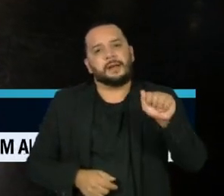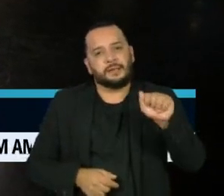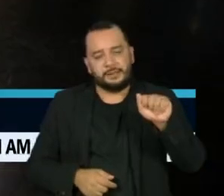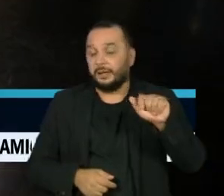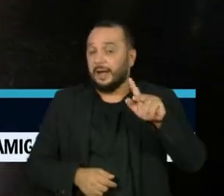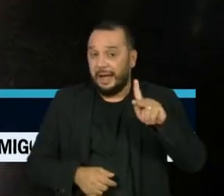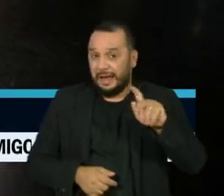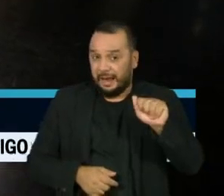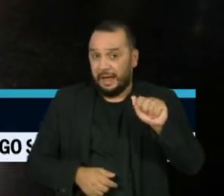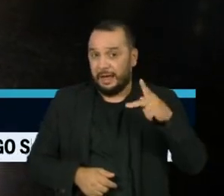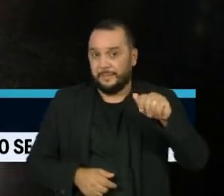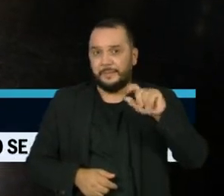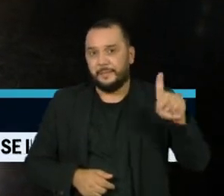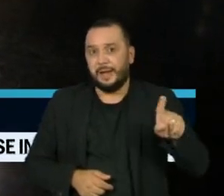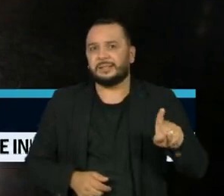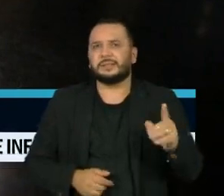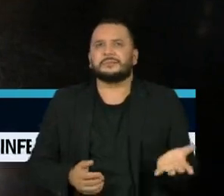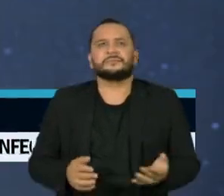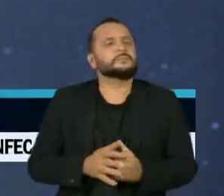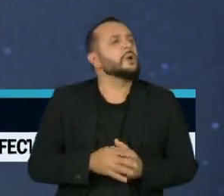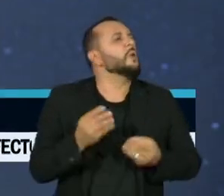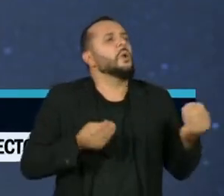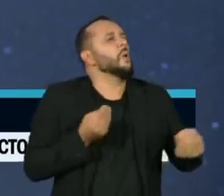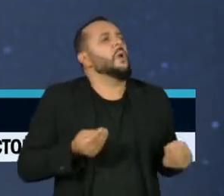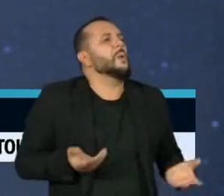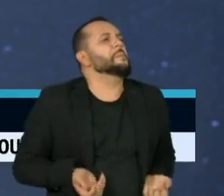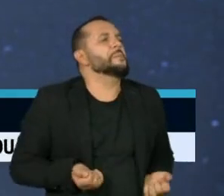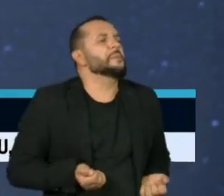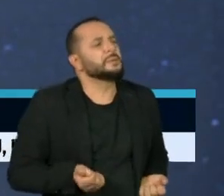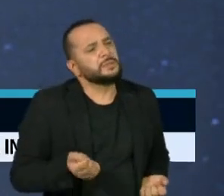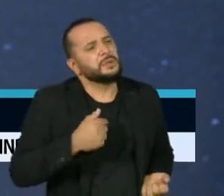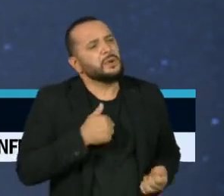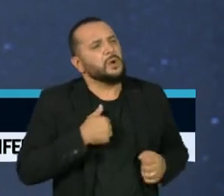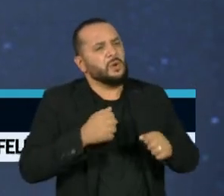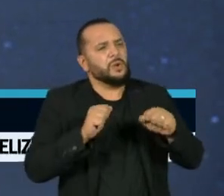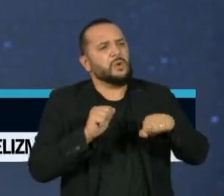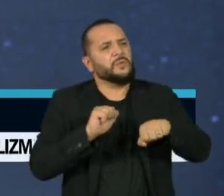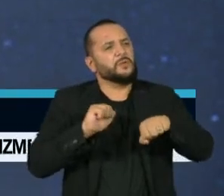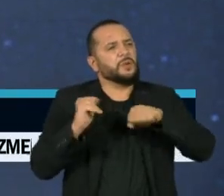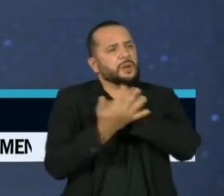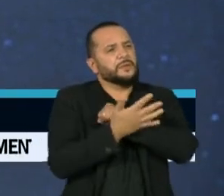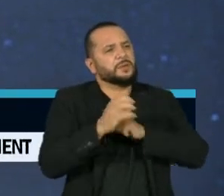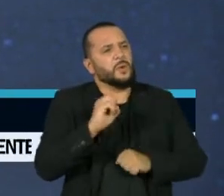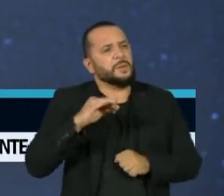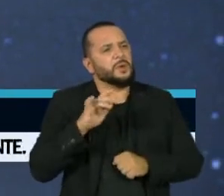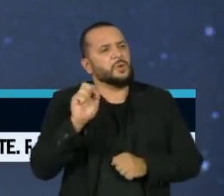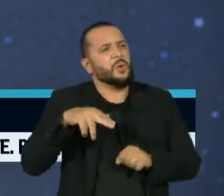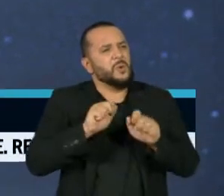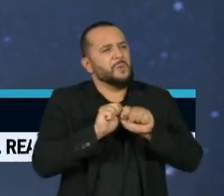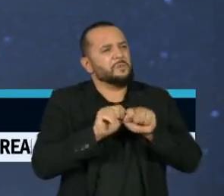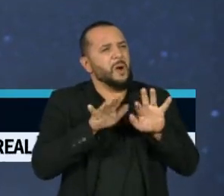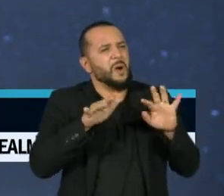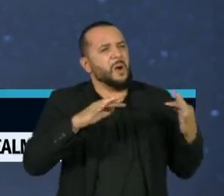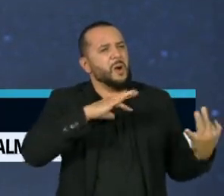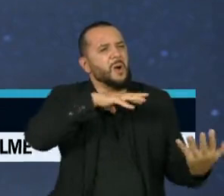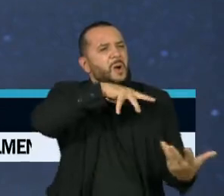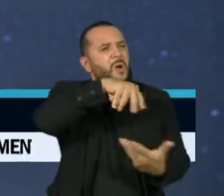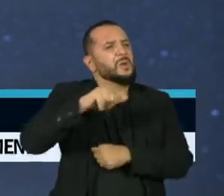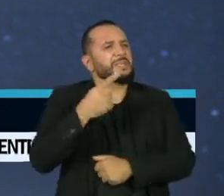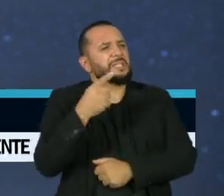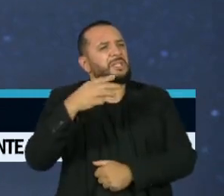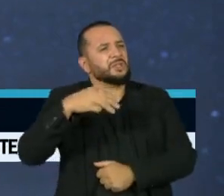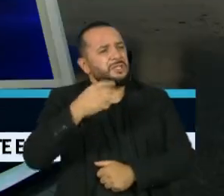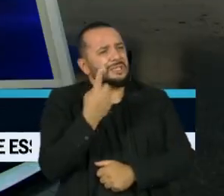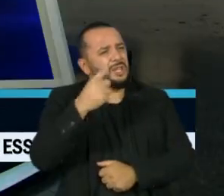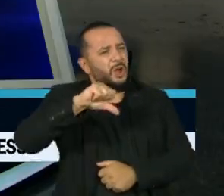quais as possíveis consequências de deixar a Ômicron varrer o planeta como está ocorrendo? Nos últimos 7 dias foram quase 19 milhões de novos casos da Covid.